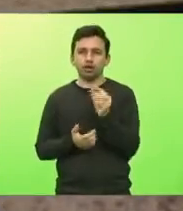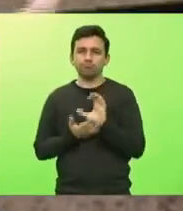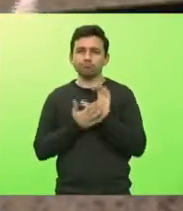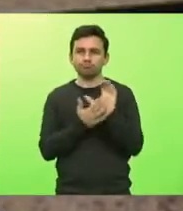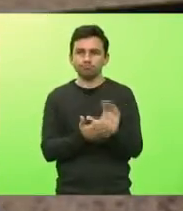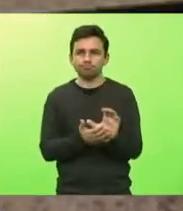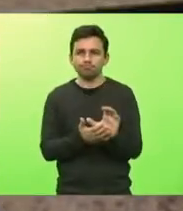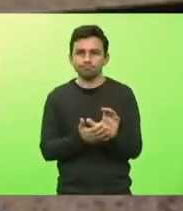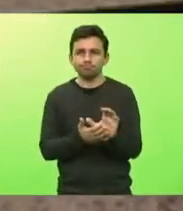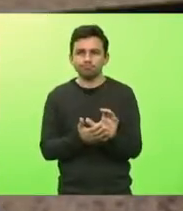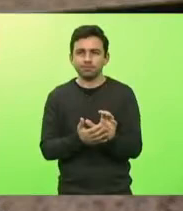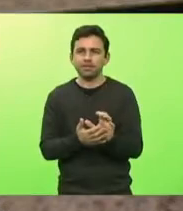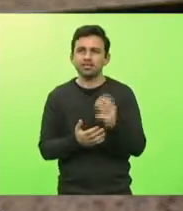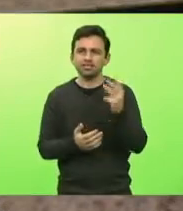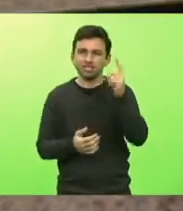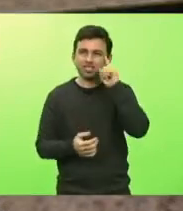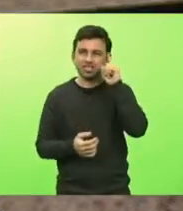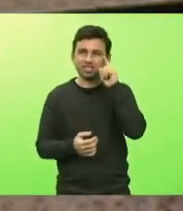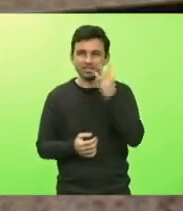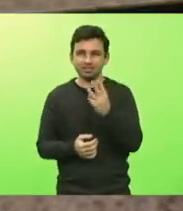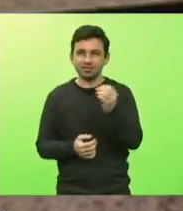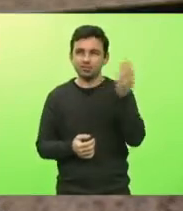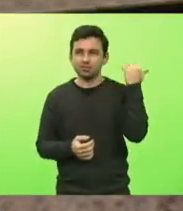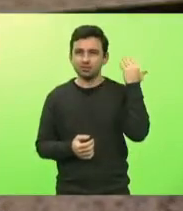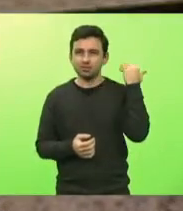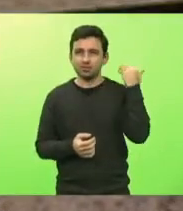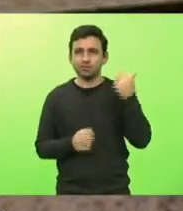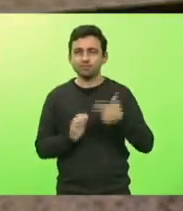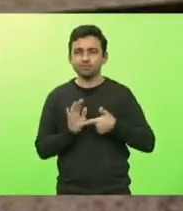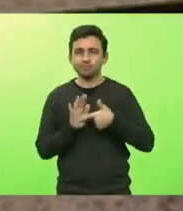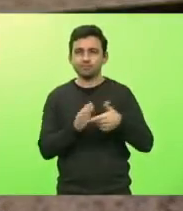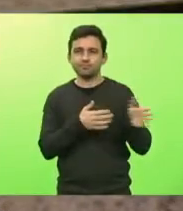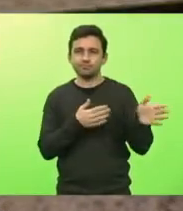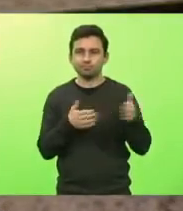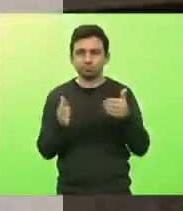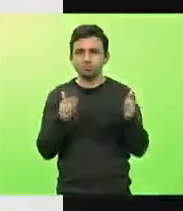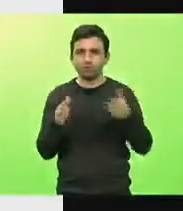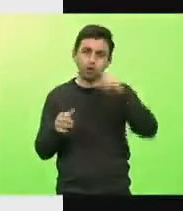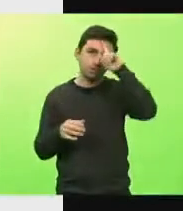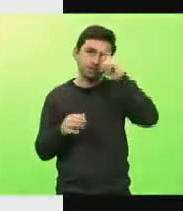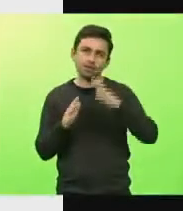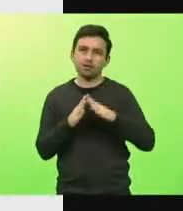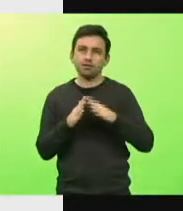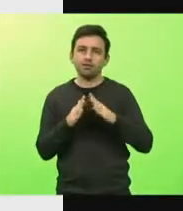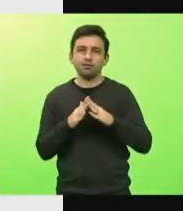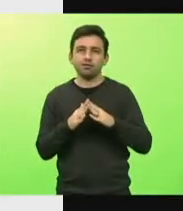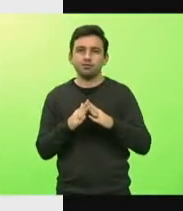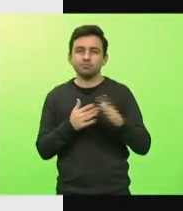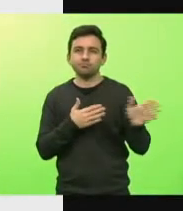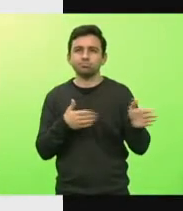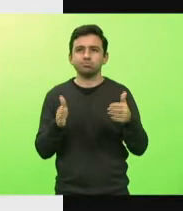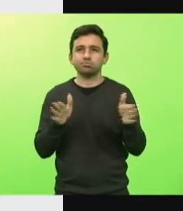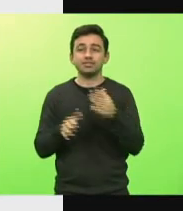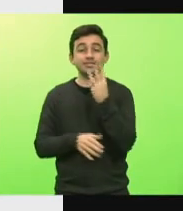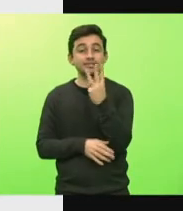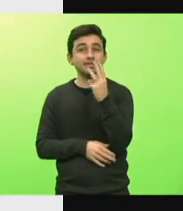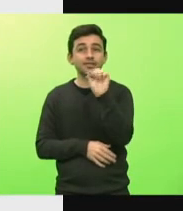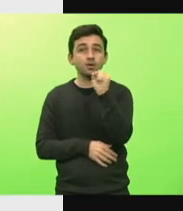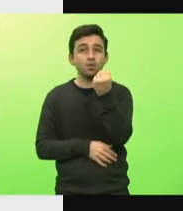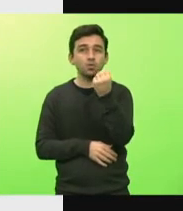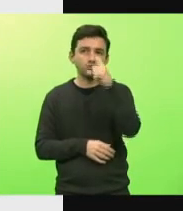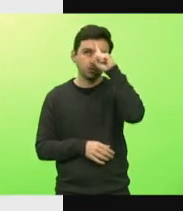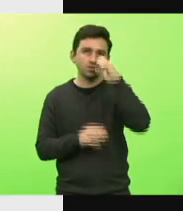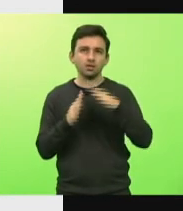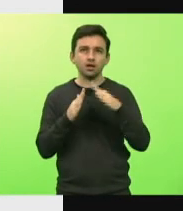esse dinheiro há 30 dias atrás, pode passar a relação dos hospitais. 38 hospitais, identifique